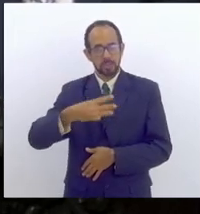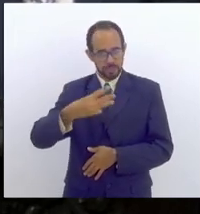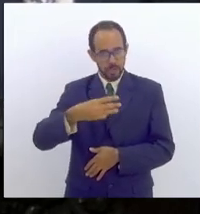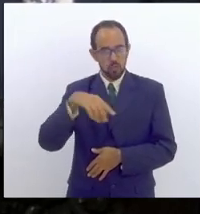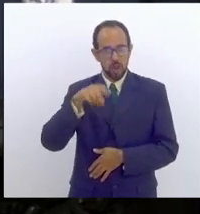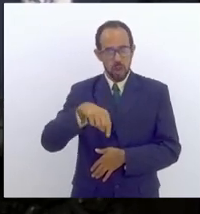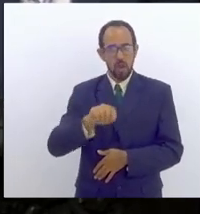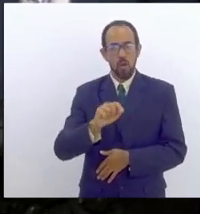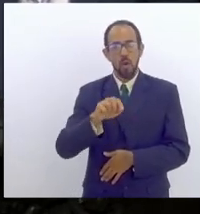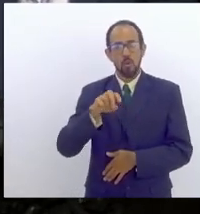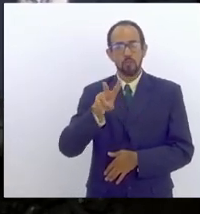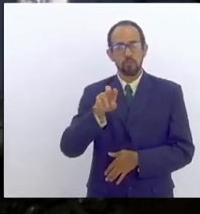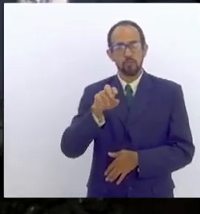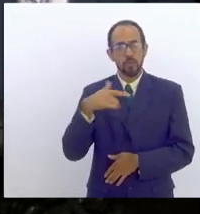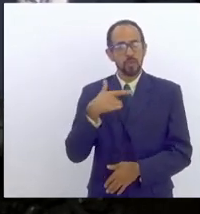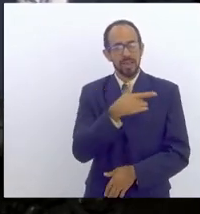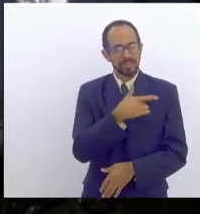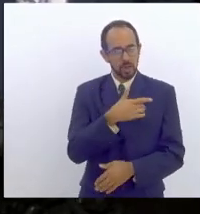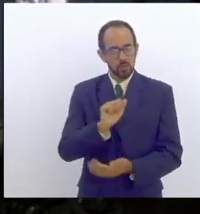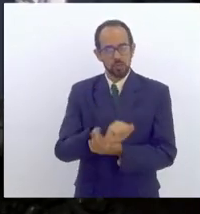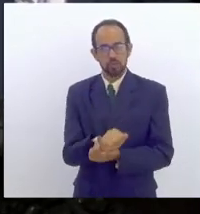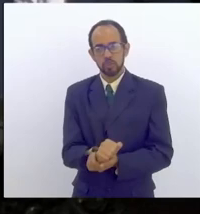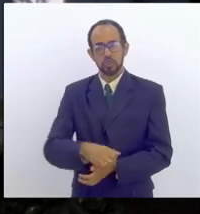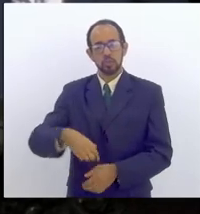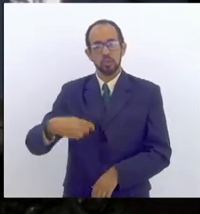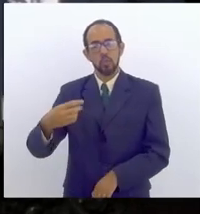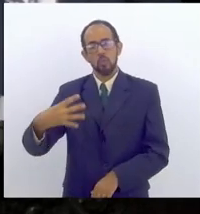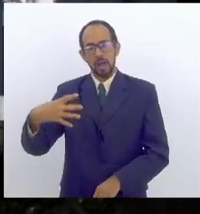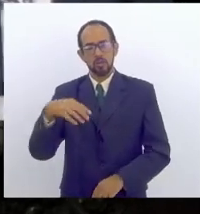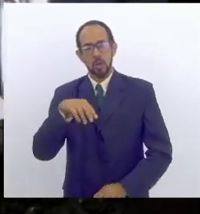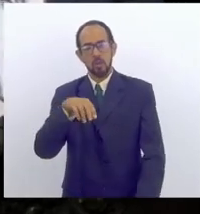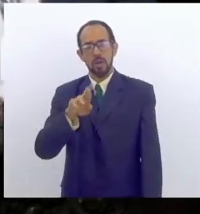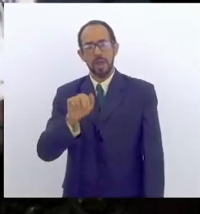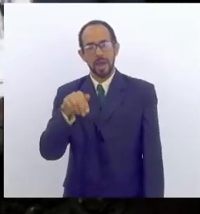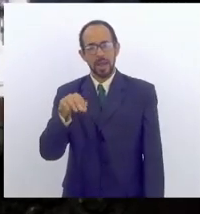Quarto vogal, Renato Miranda, PL. Está aqui